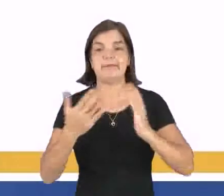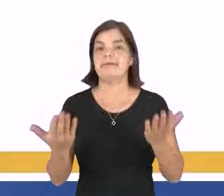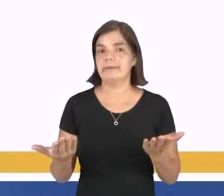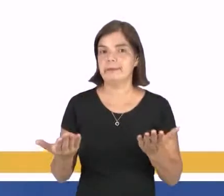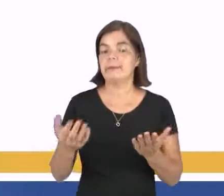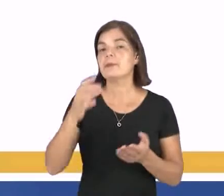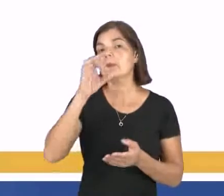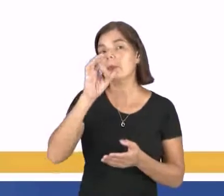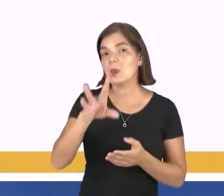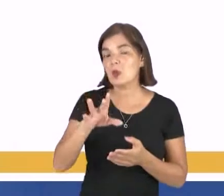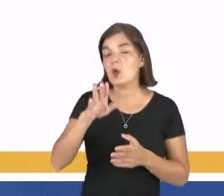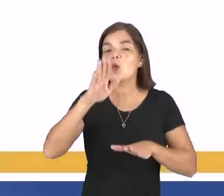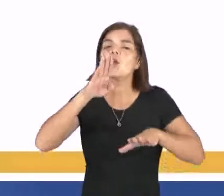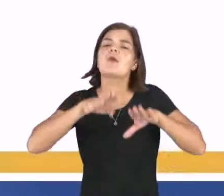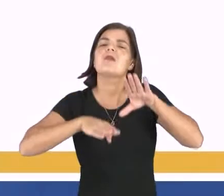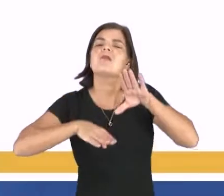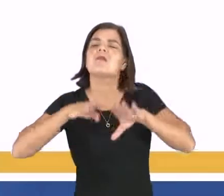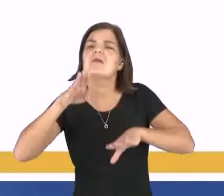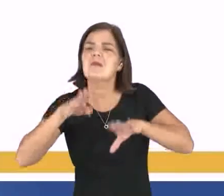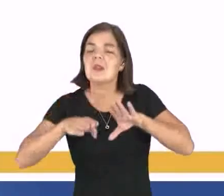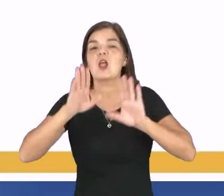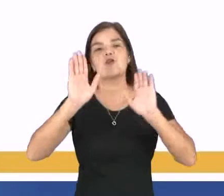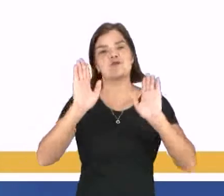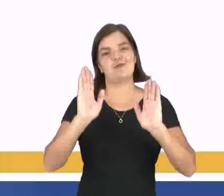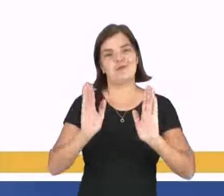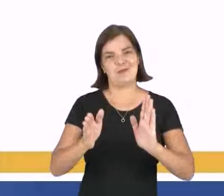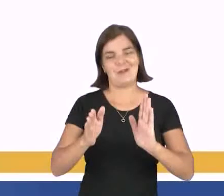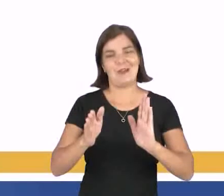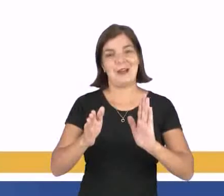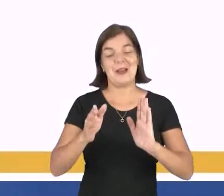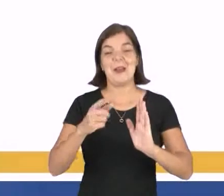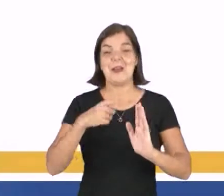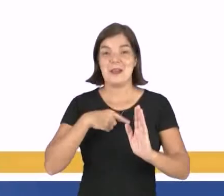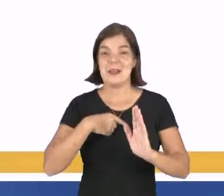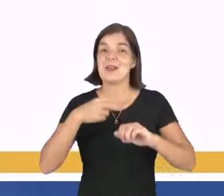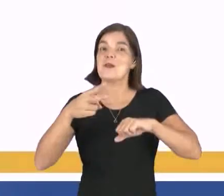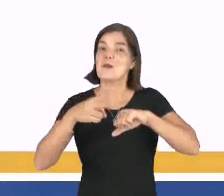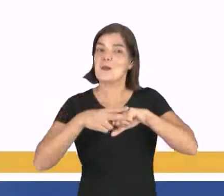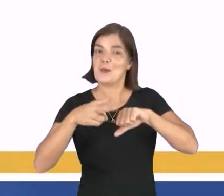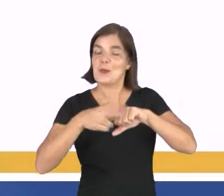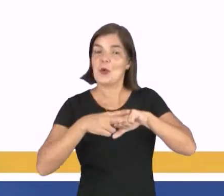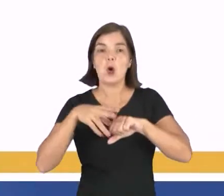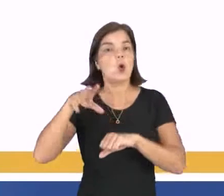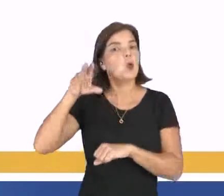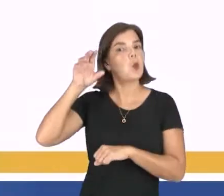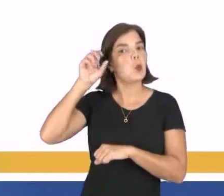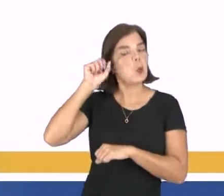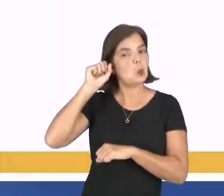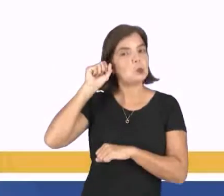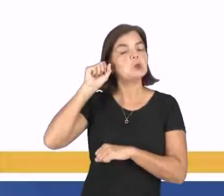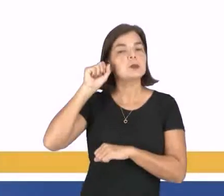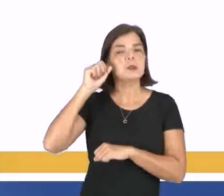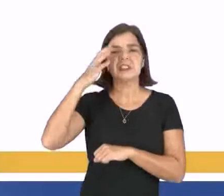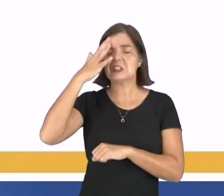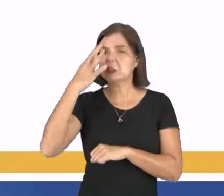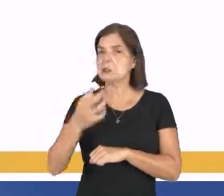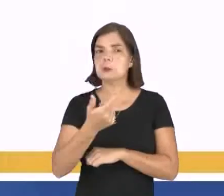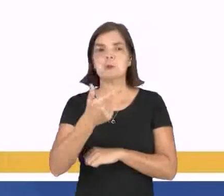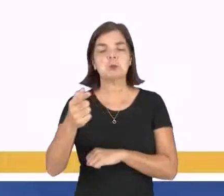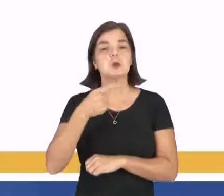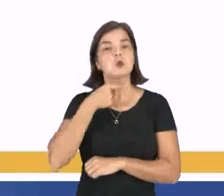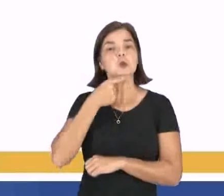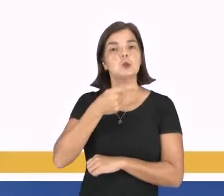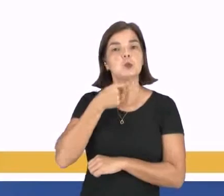só esse advérbio e talvez já indica que essa minha forma verbal ouça está indicando uma incerteza uma